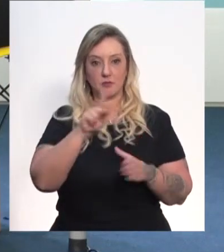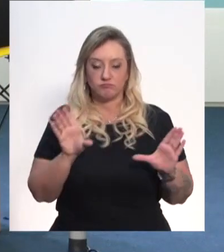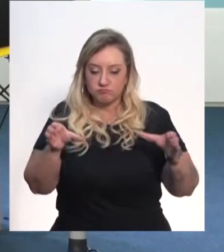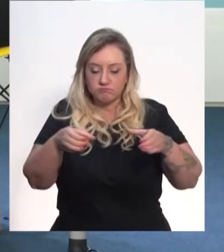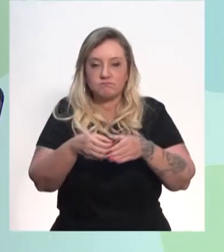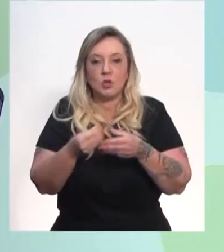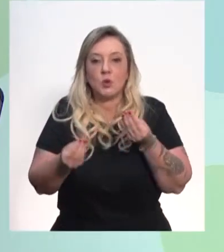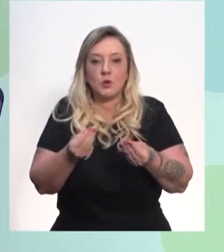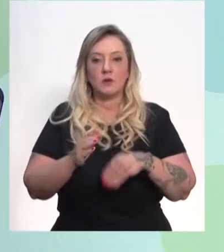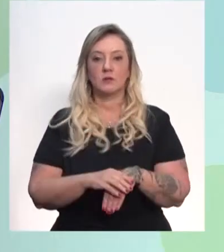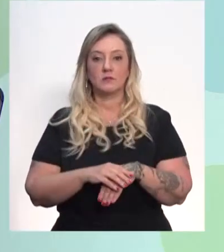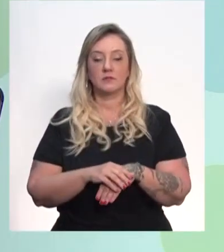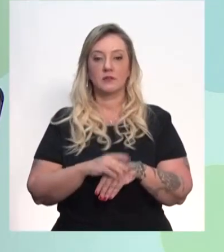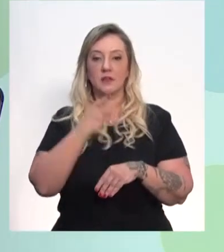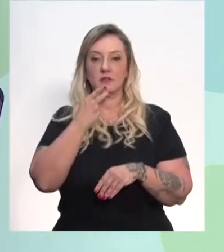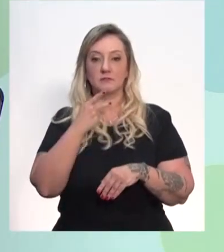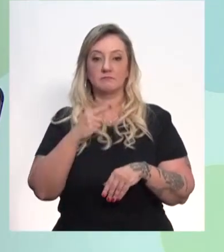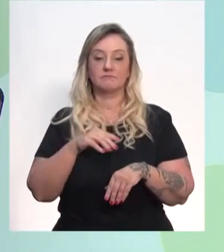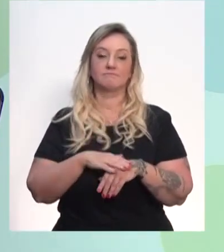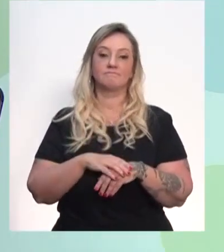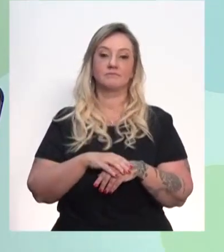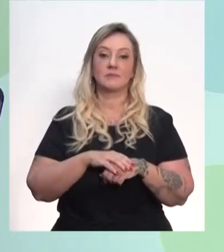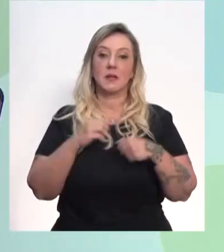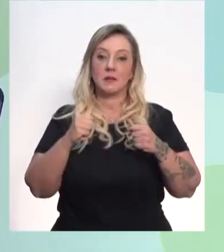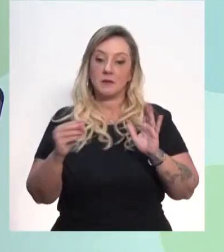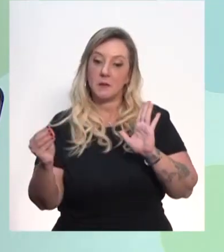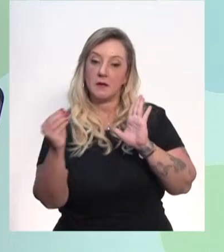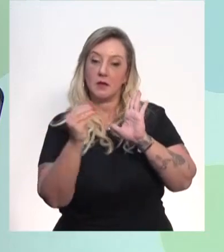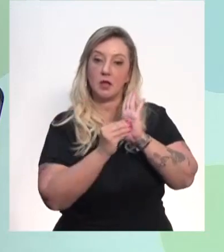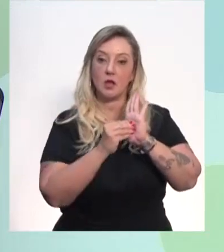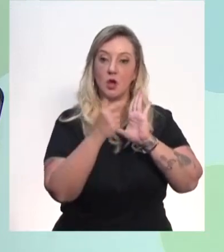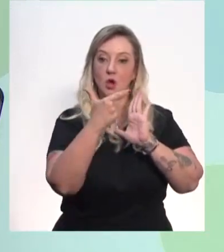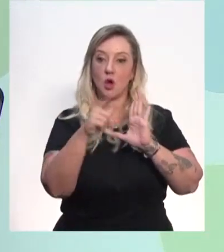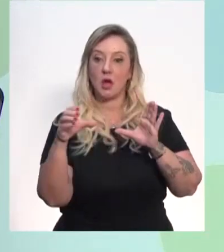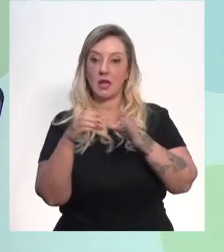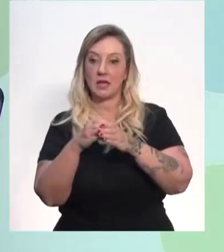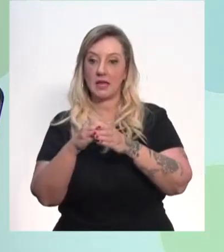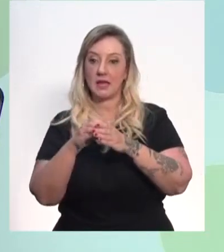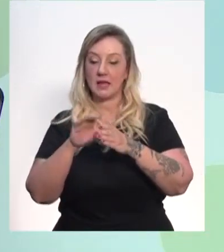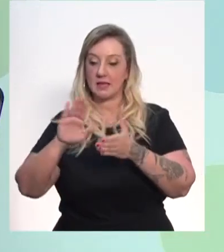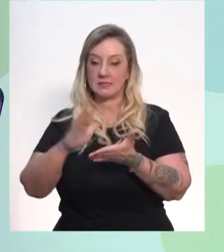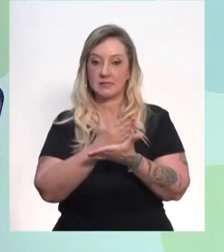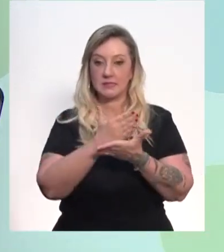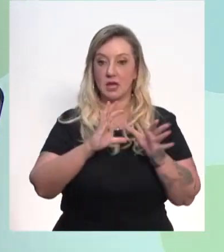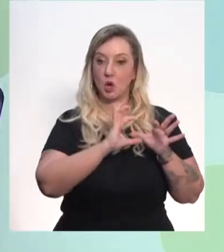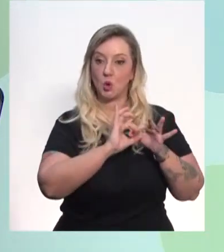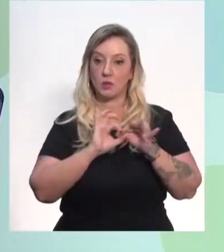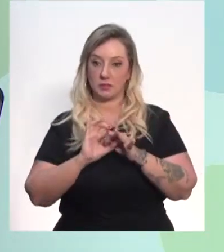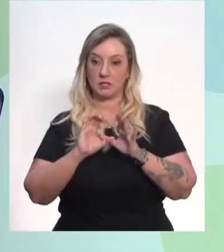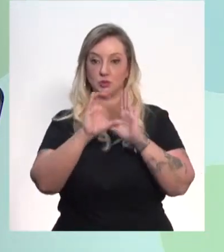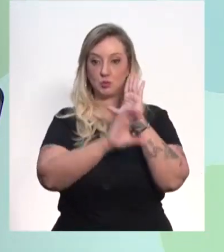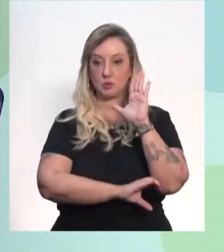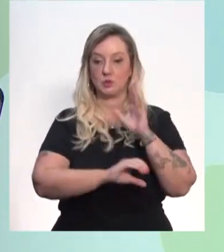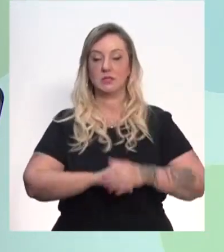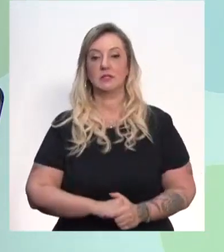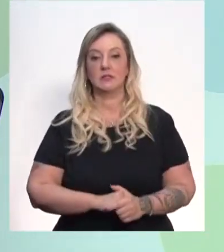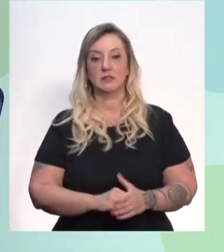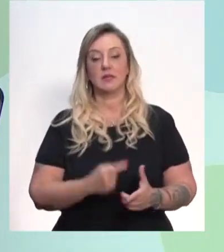da COPED, todas as coordenadorias para auxiliar nesse trabalho. Eu vou agora voltar para a nossa